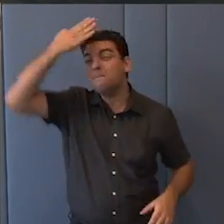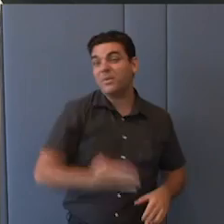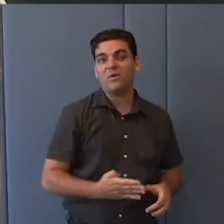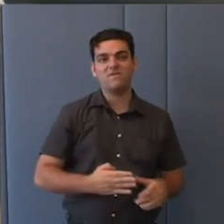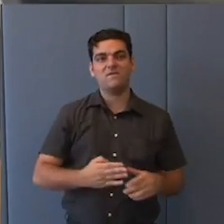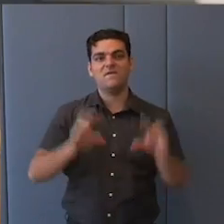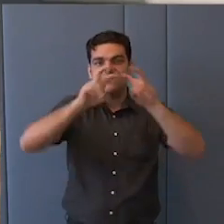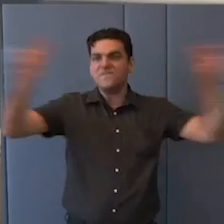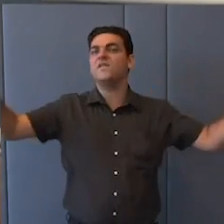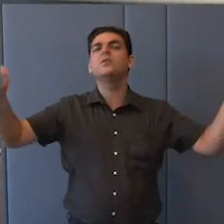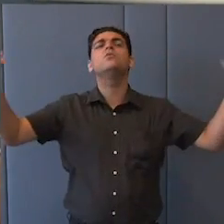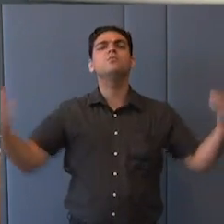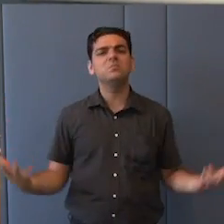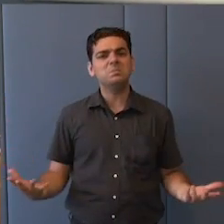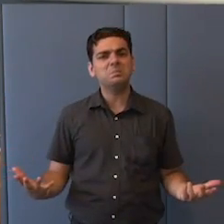Obrigado.